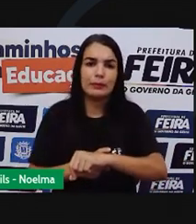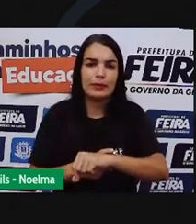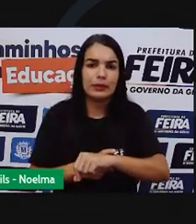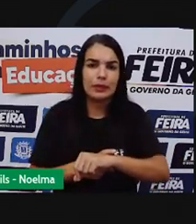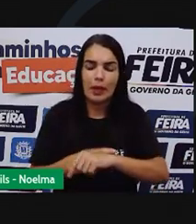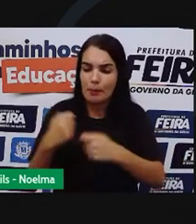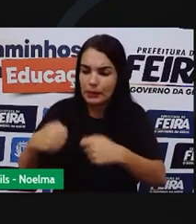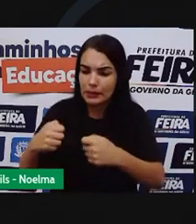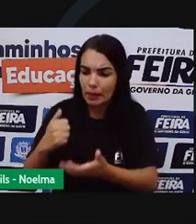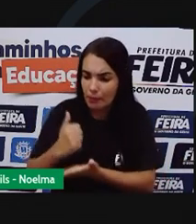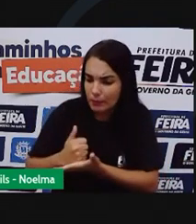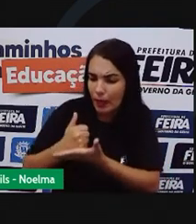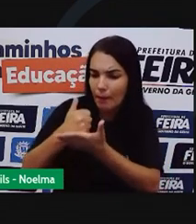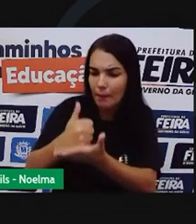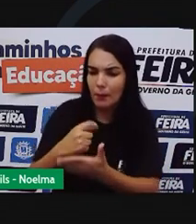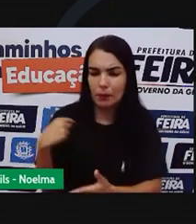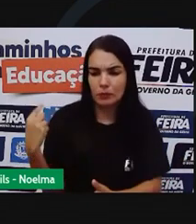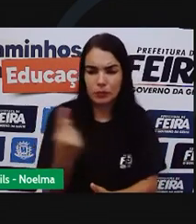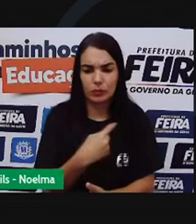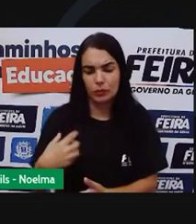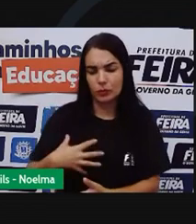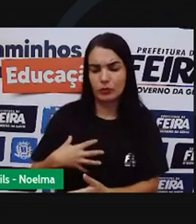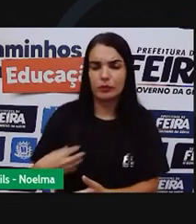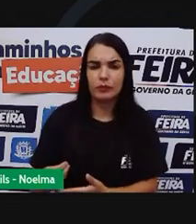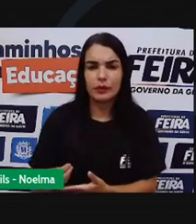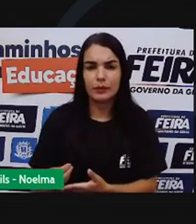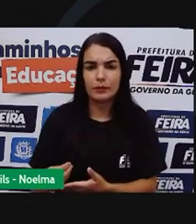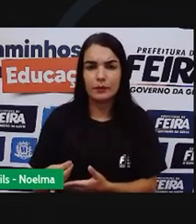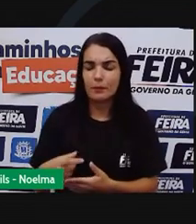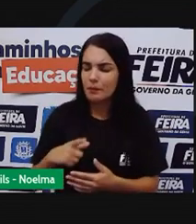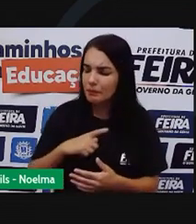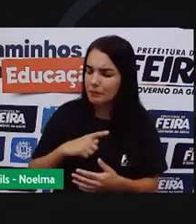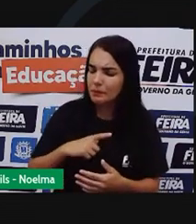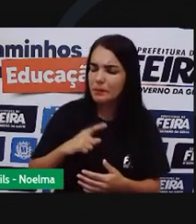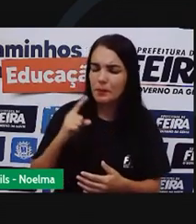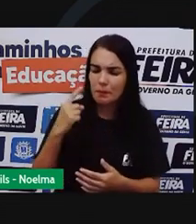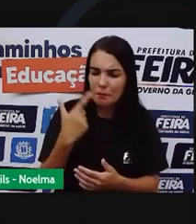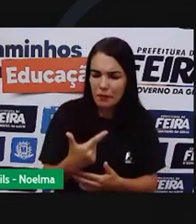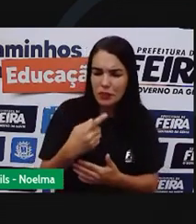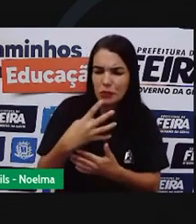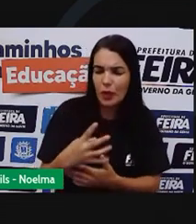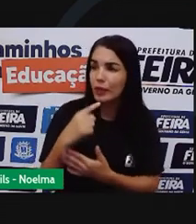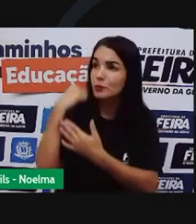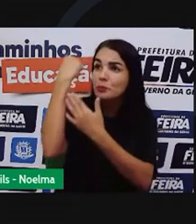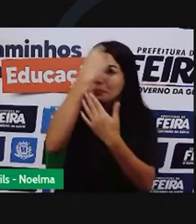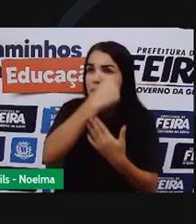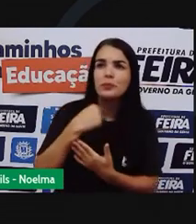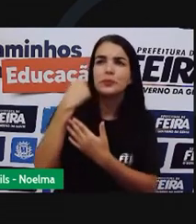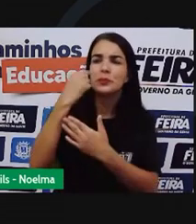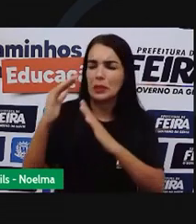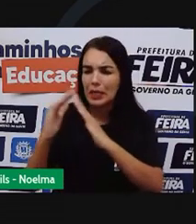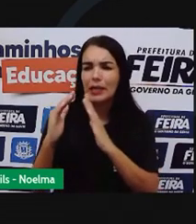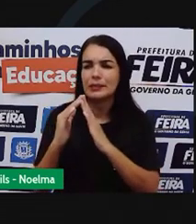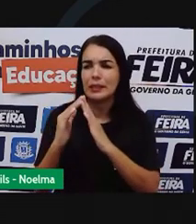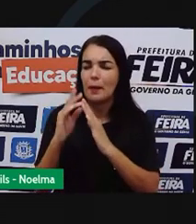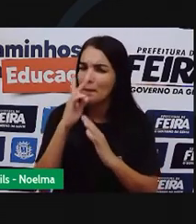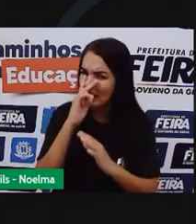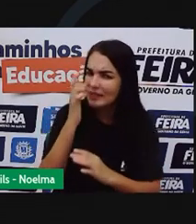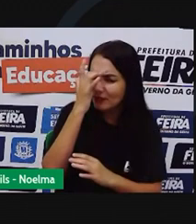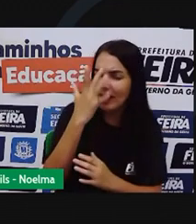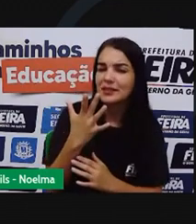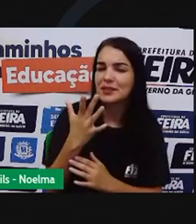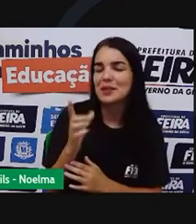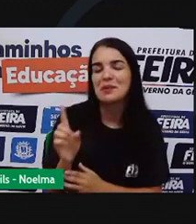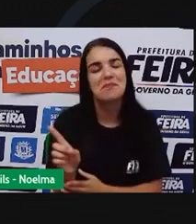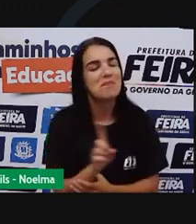todo o suporte aos nossos filhos. Pais e filhos, 24 horas em casa. Parece fácil, né?